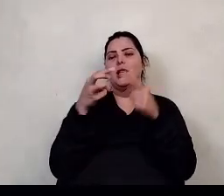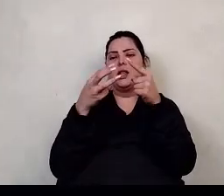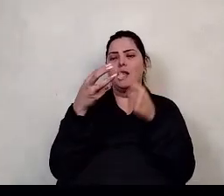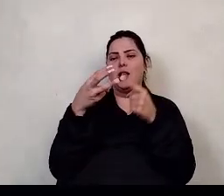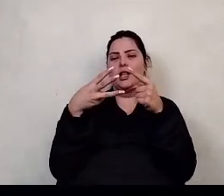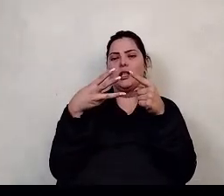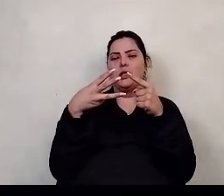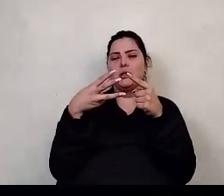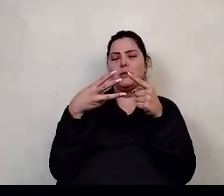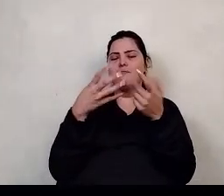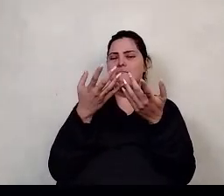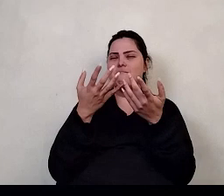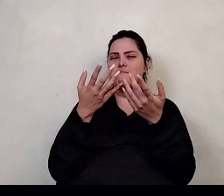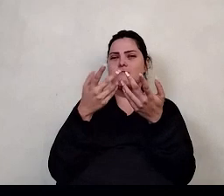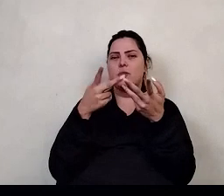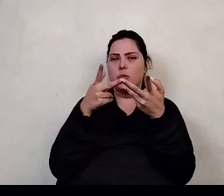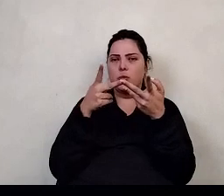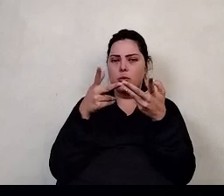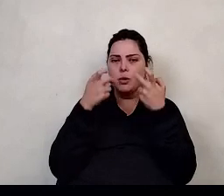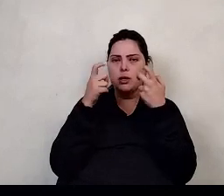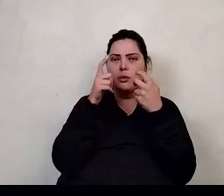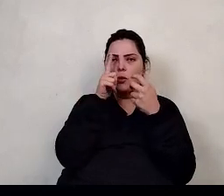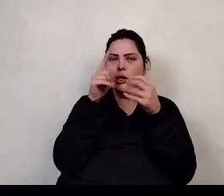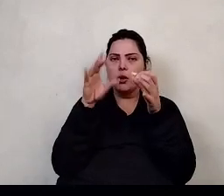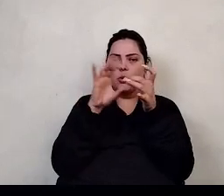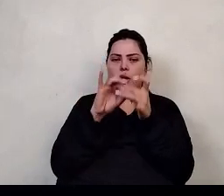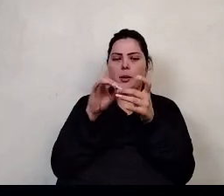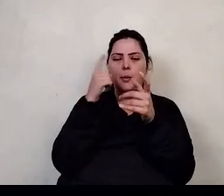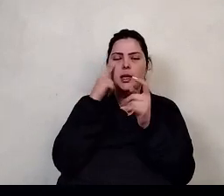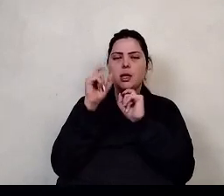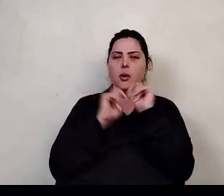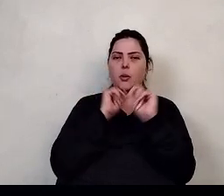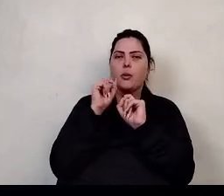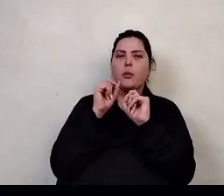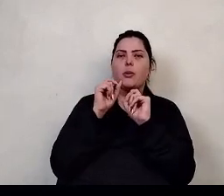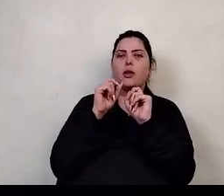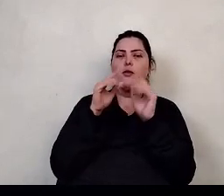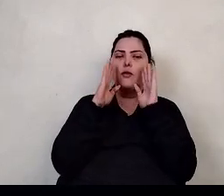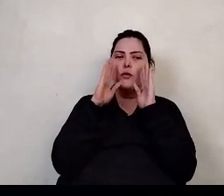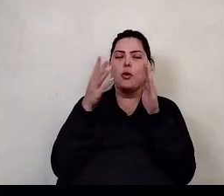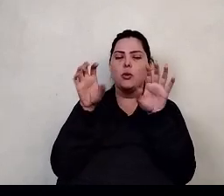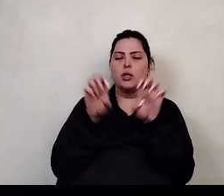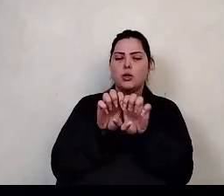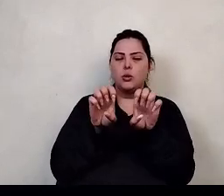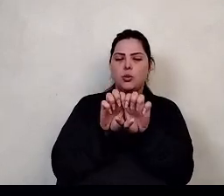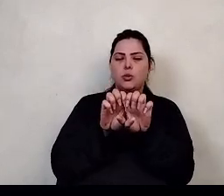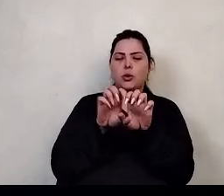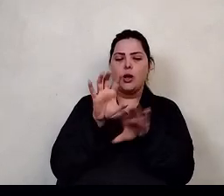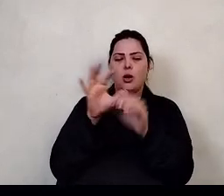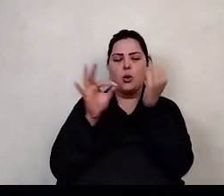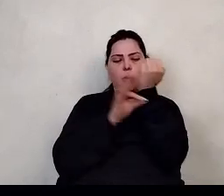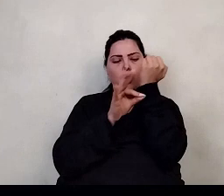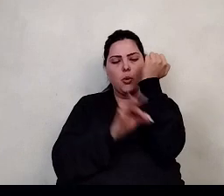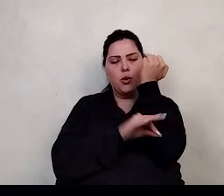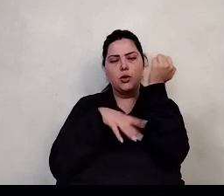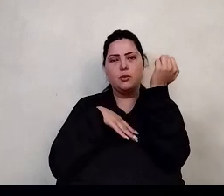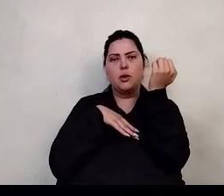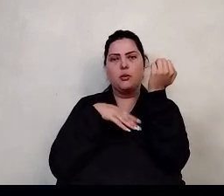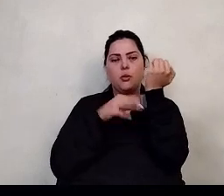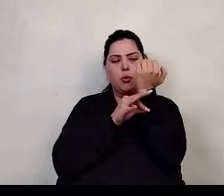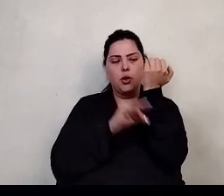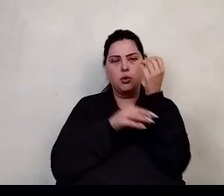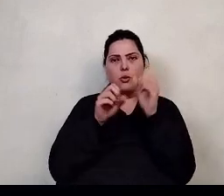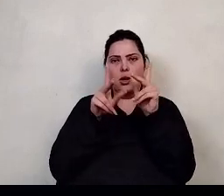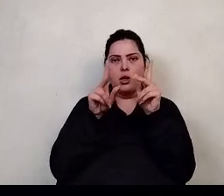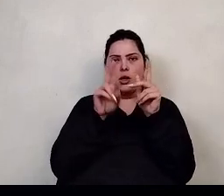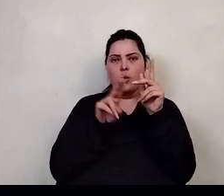a gente consegue unir eles e começar a pensar em vez de eu ter o foco na estrutura do código, em vez de eu garantir que o meu código está ok, eu vou usar esses três